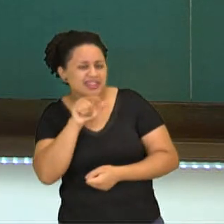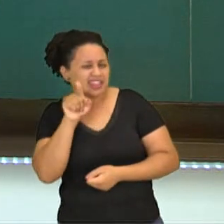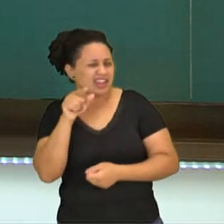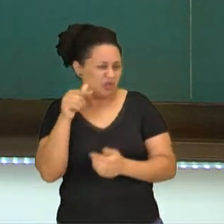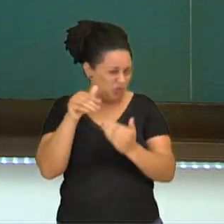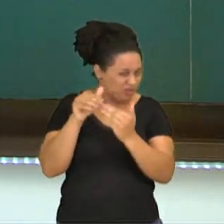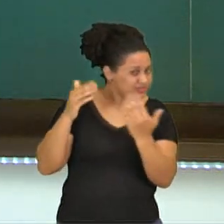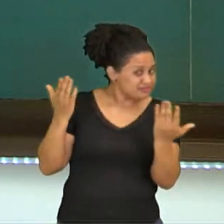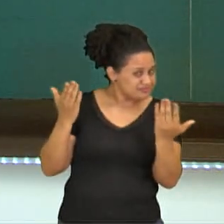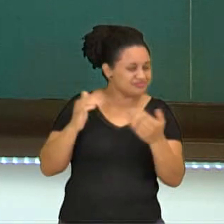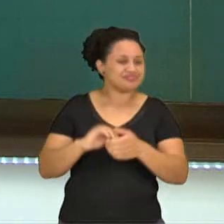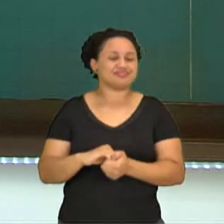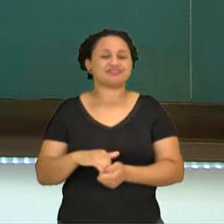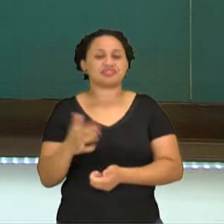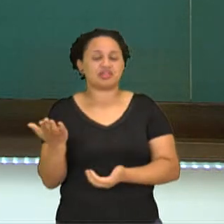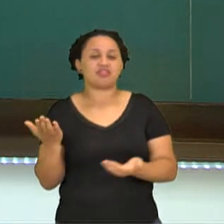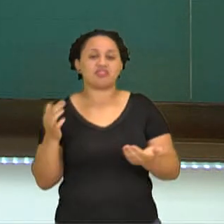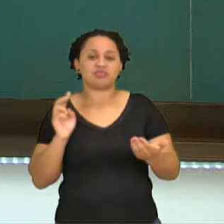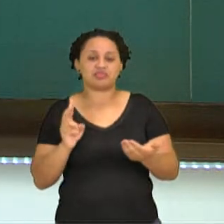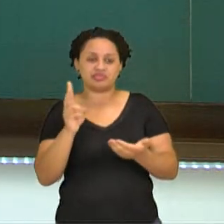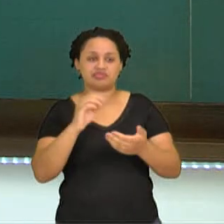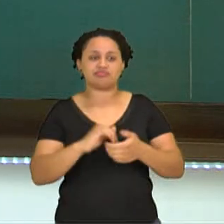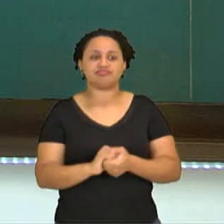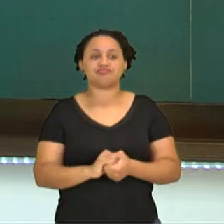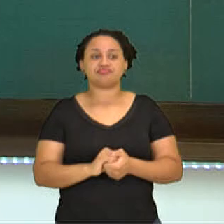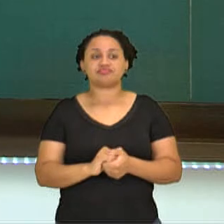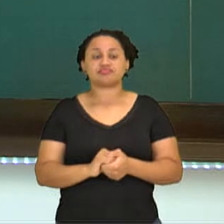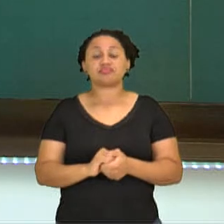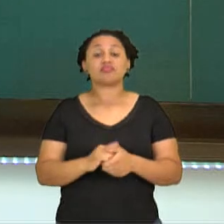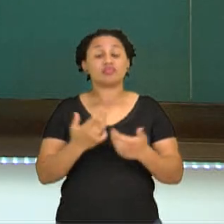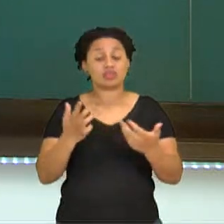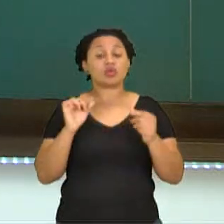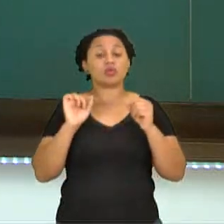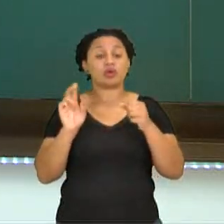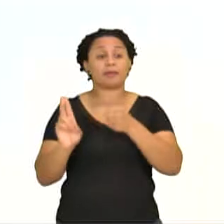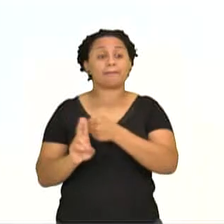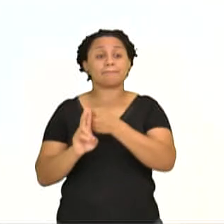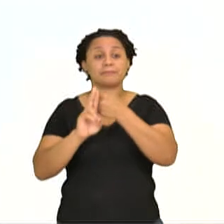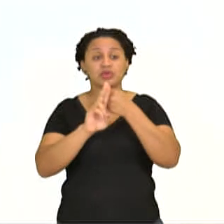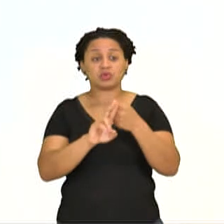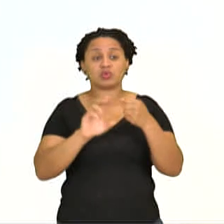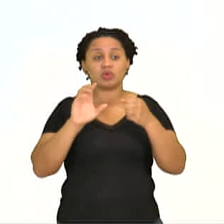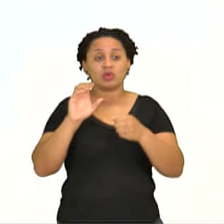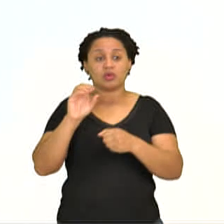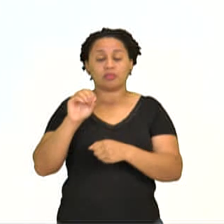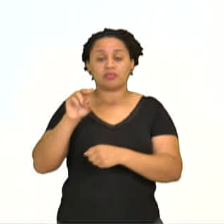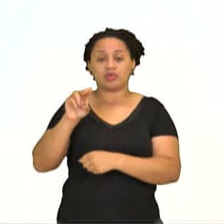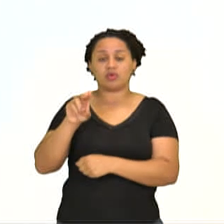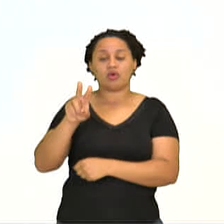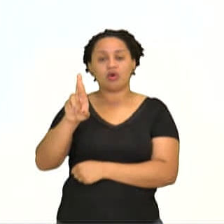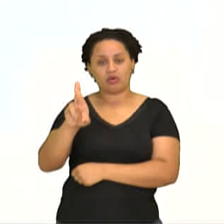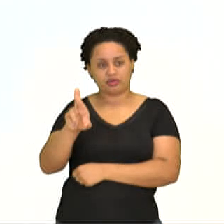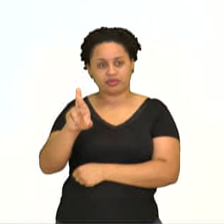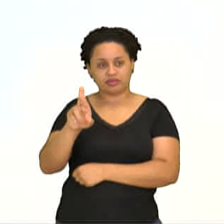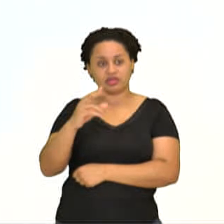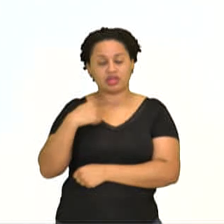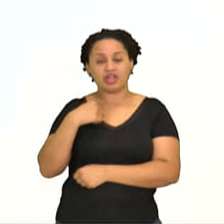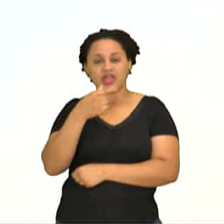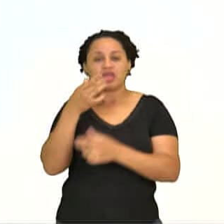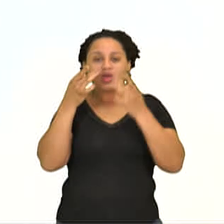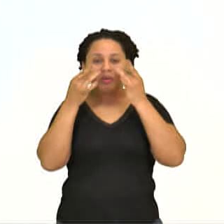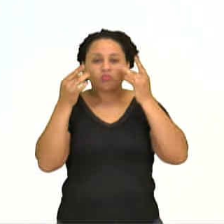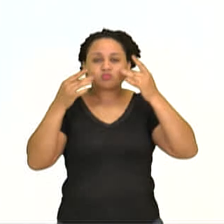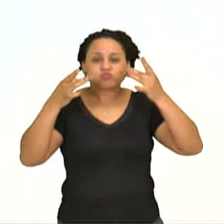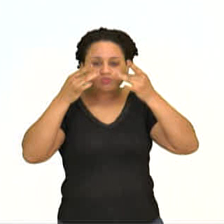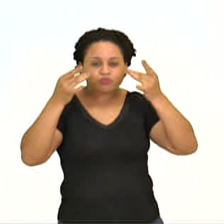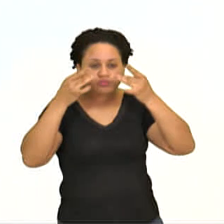isso? Vamos continuar? Quanto ao pronome our, utilizado por Garfield no último quadrinho,